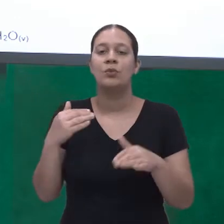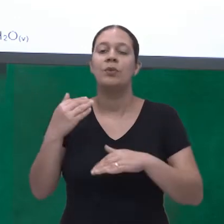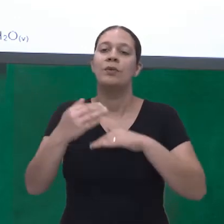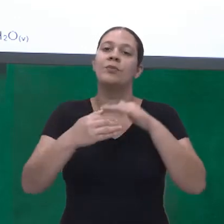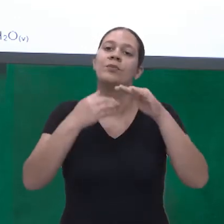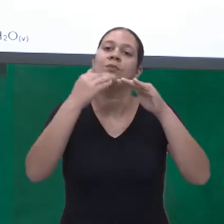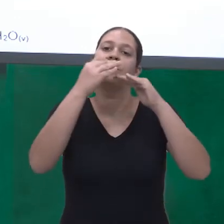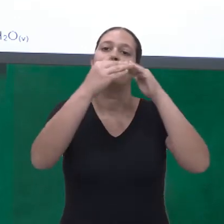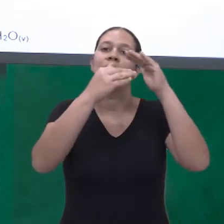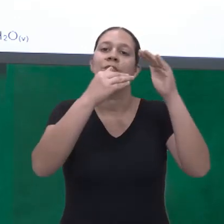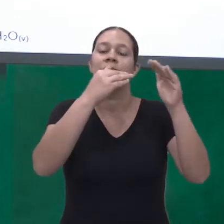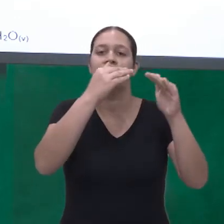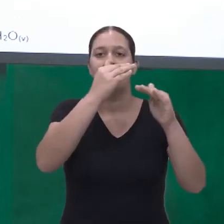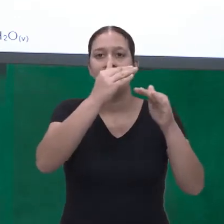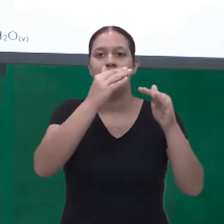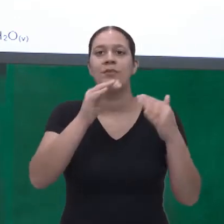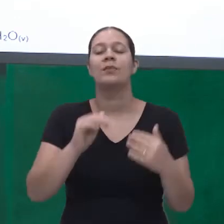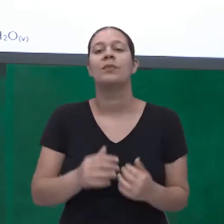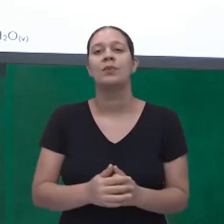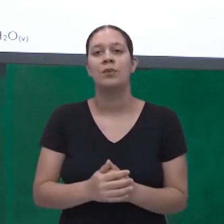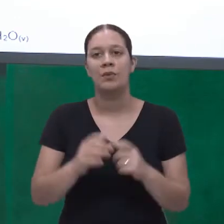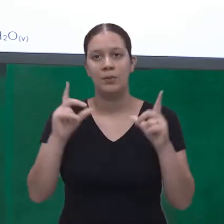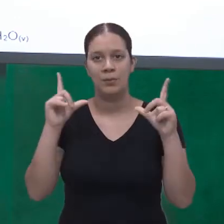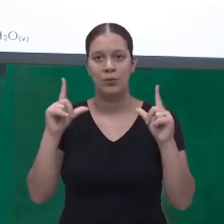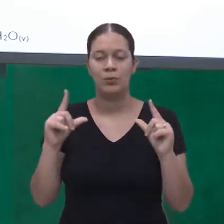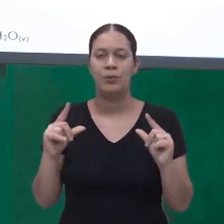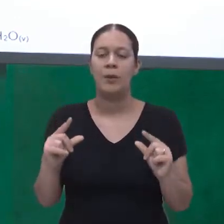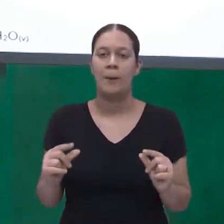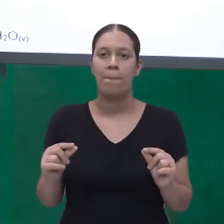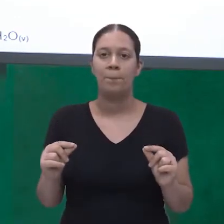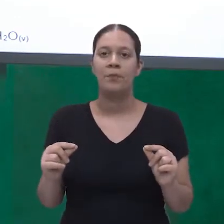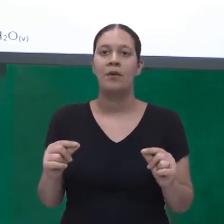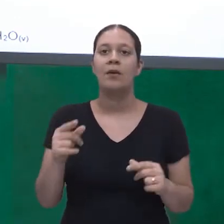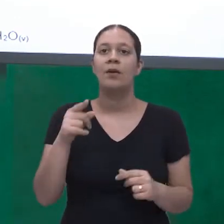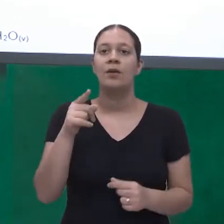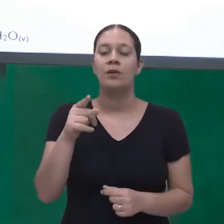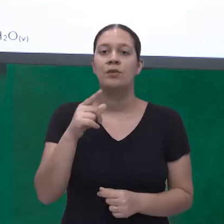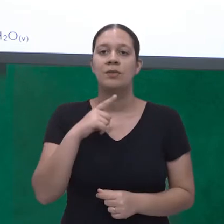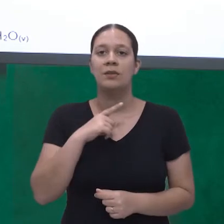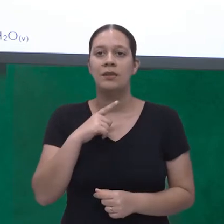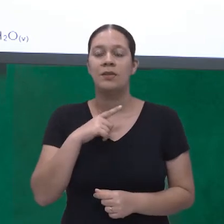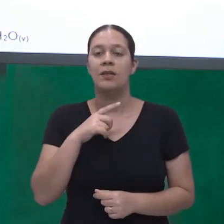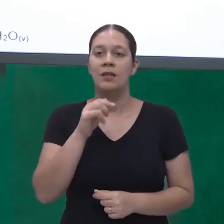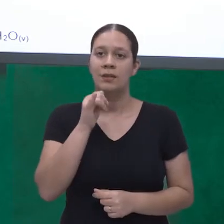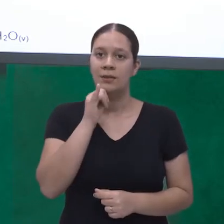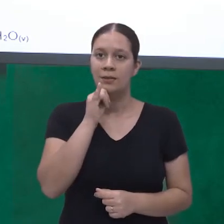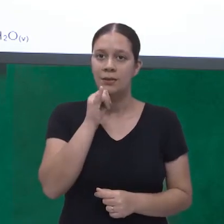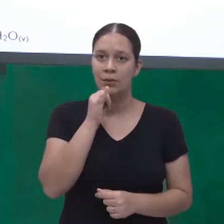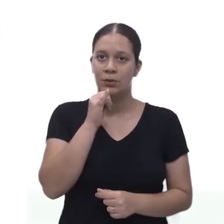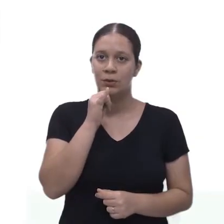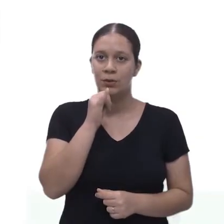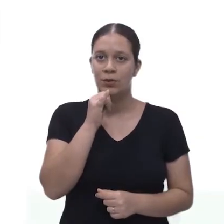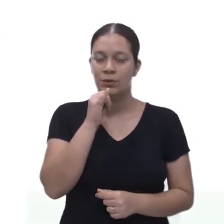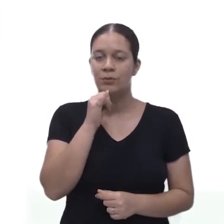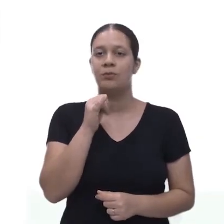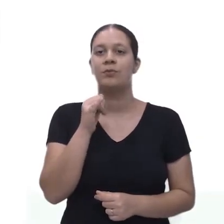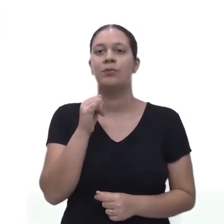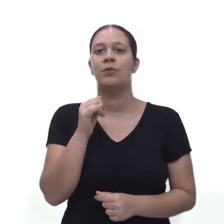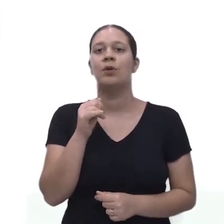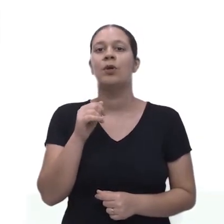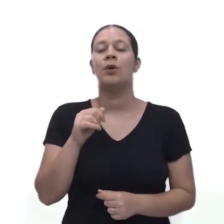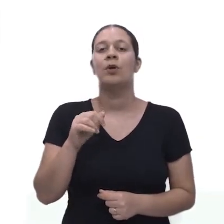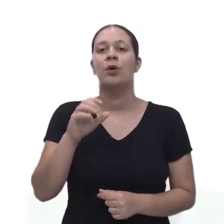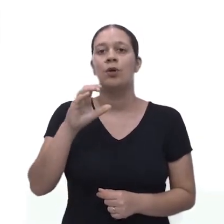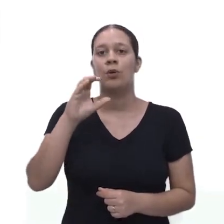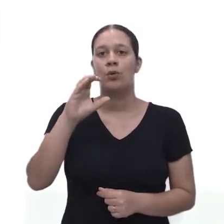processo reversível, a entropia ela diminuiu. Quando você tem aqui, por exemplo, cloreto de